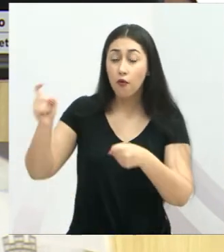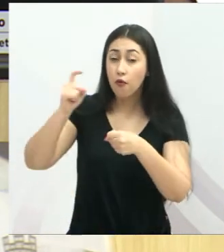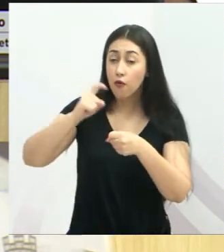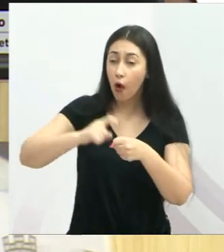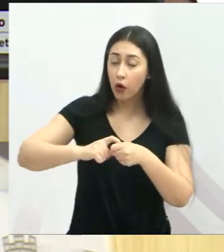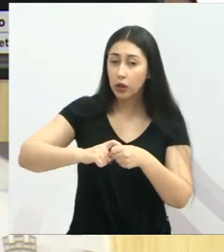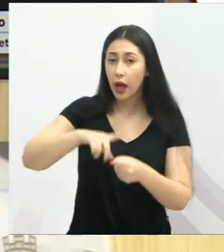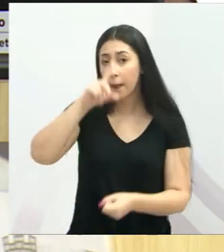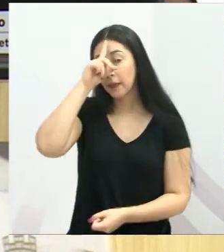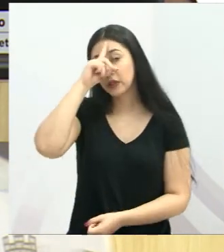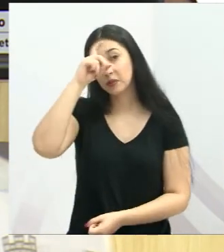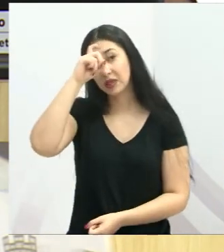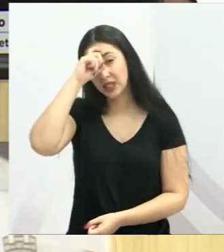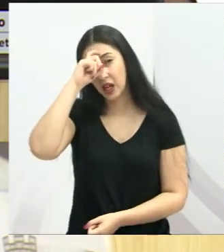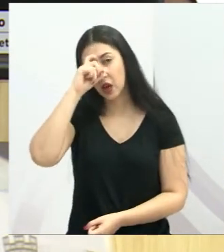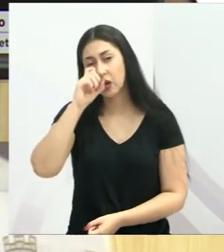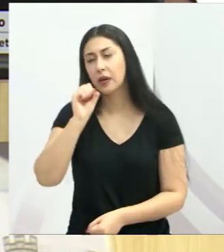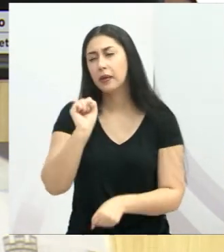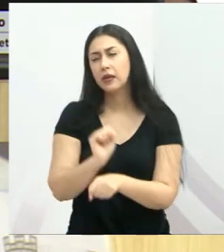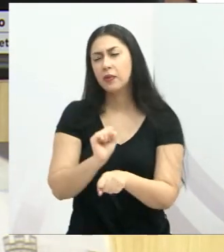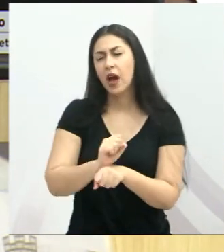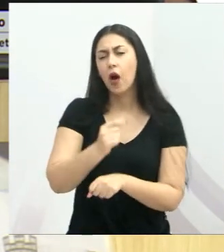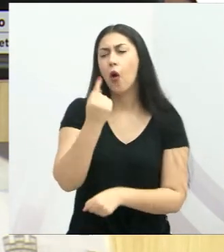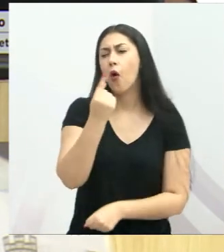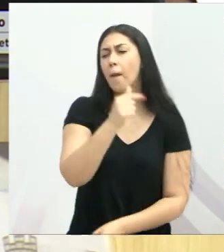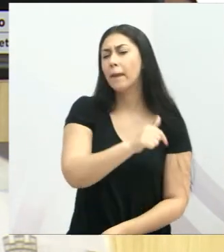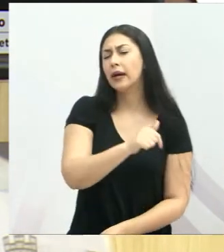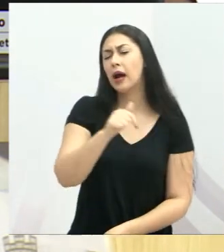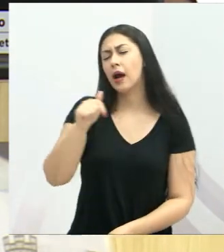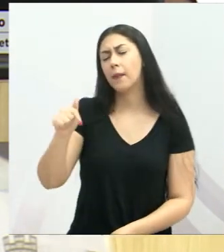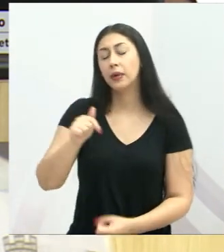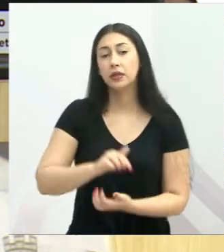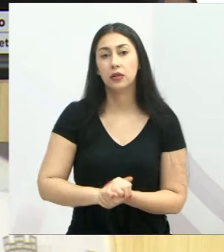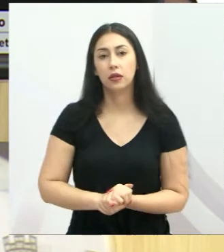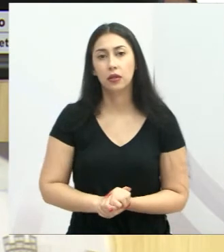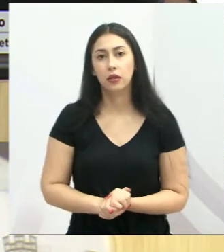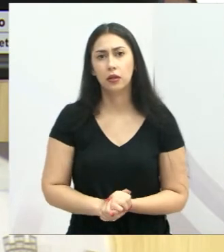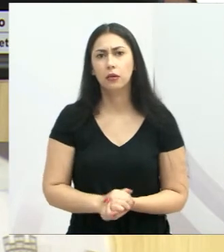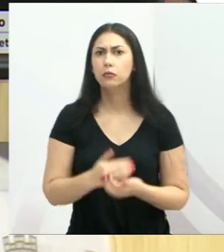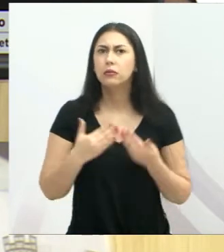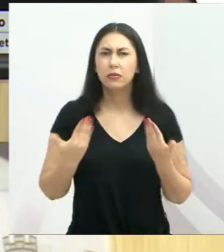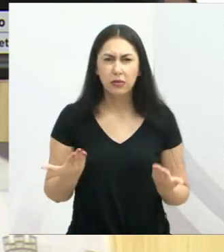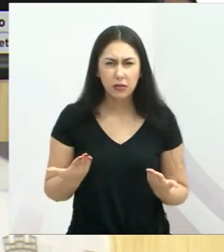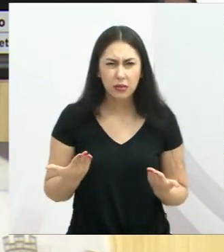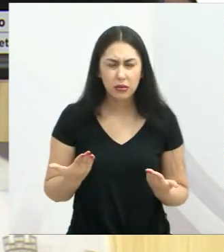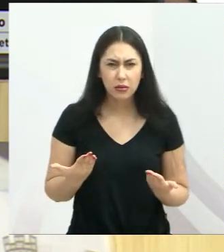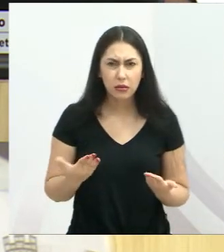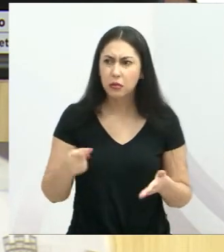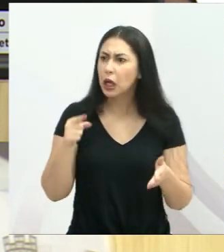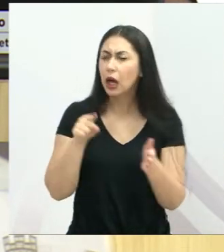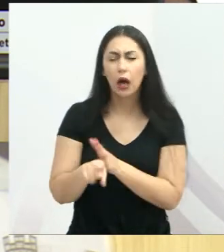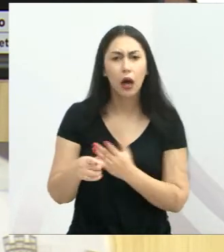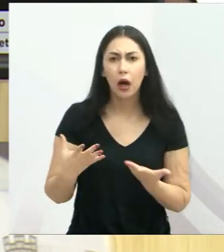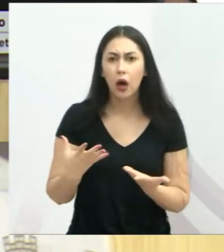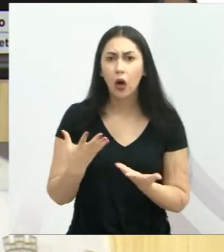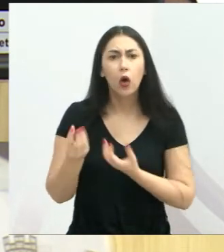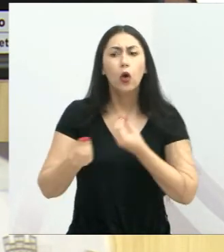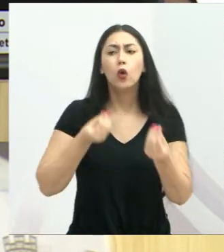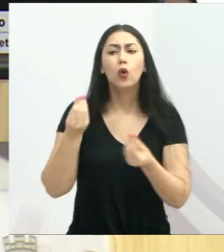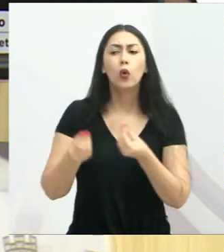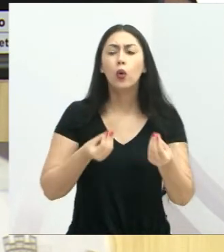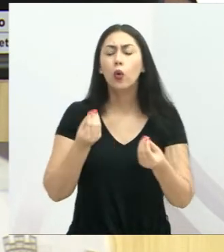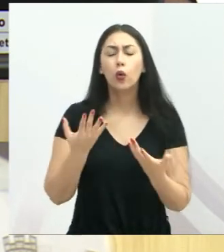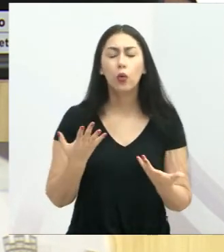unidade de atendimento depois de uma semana. Sendo assim, questionamos como estão sendo os